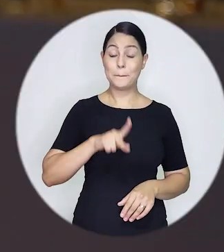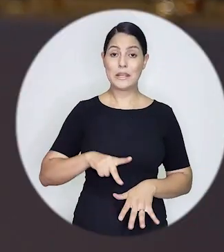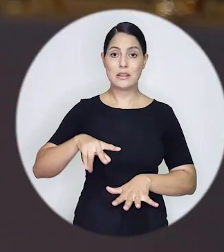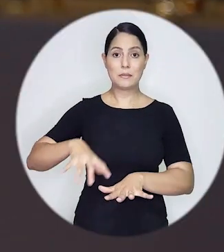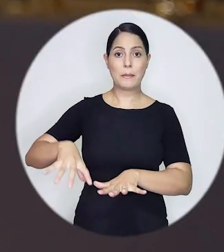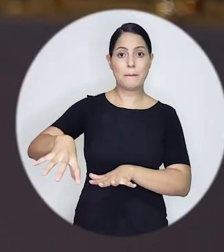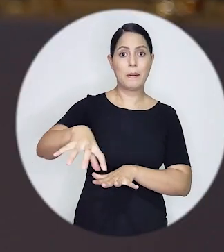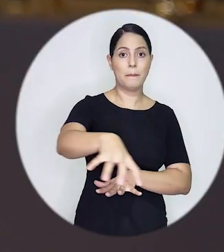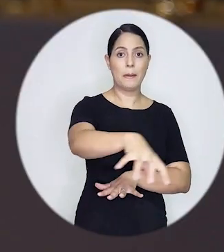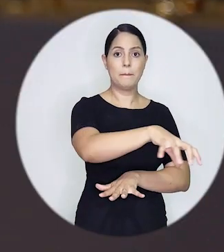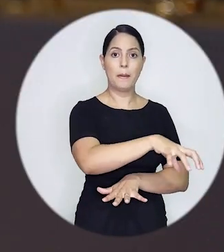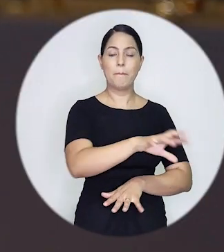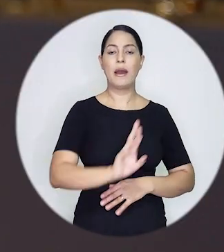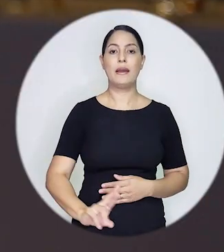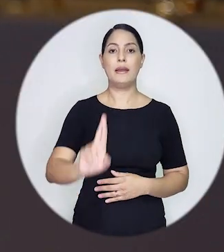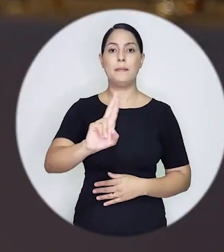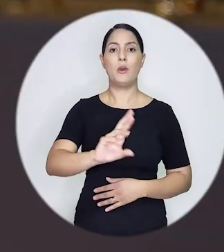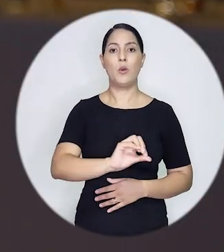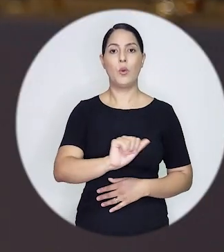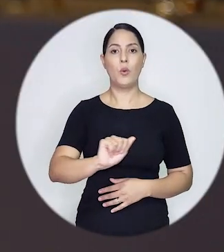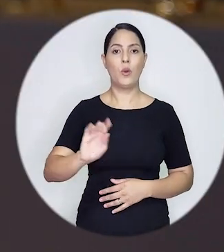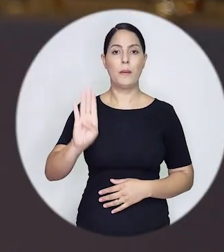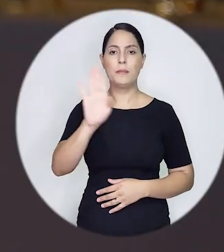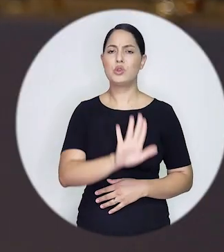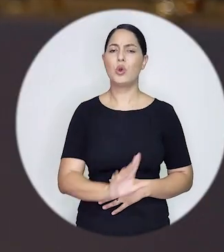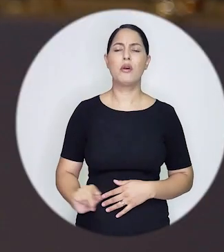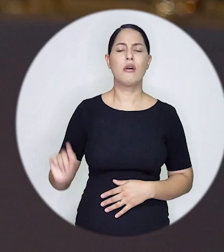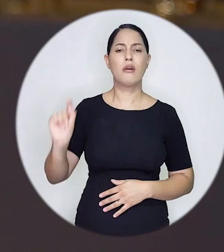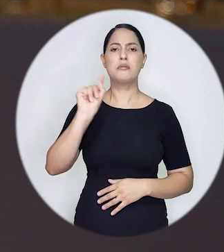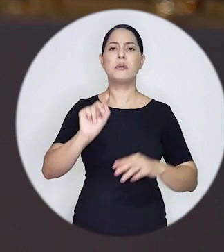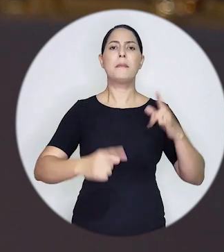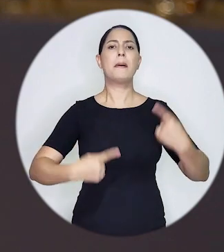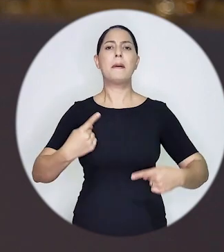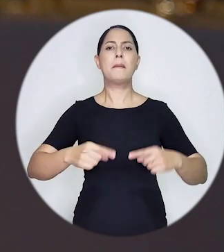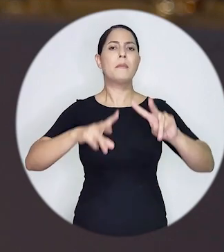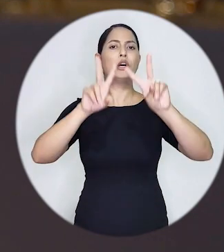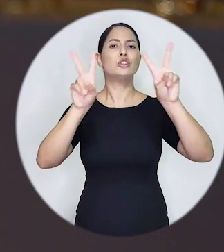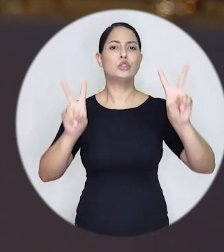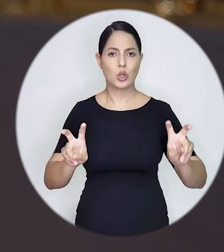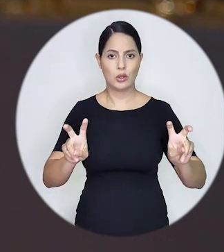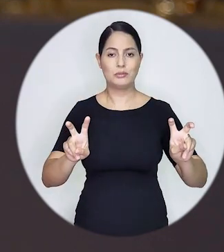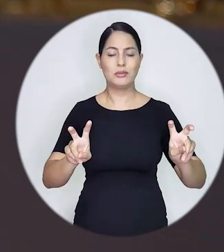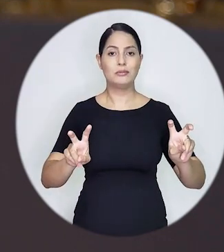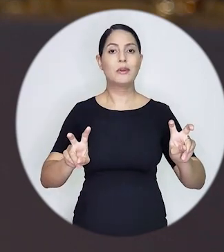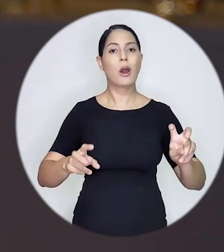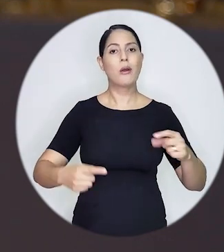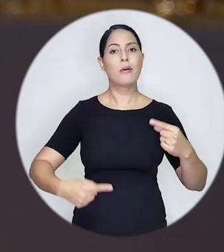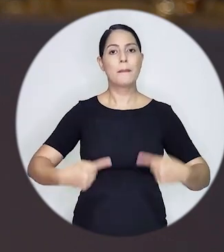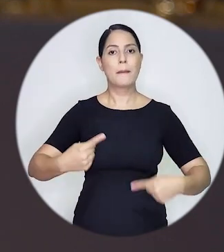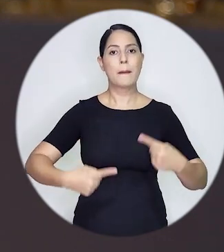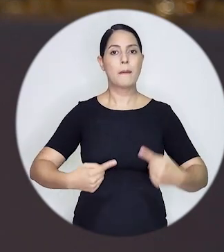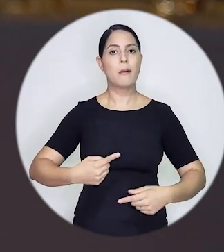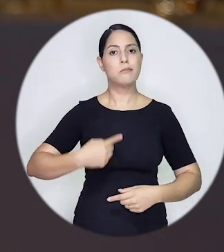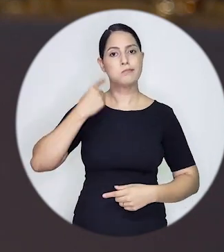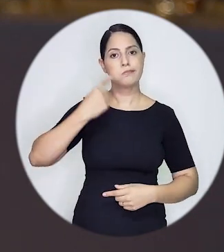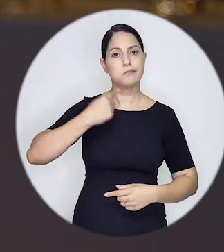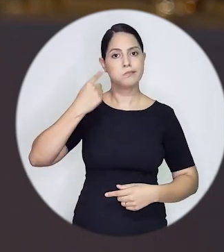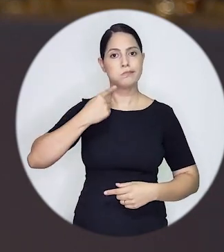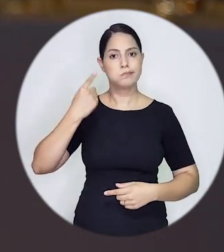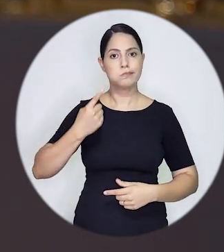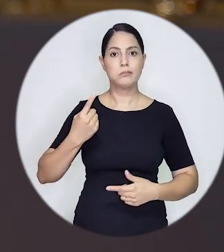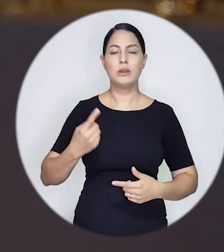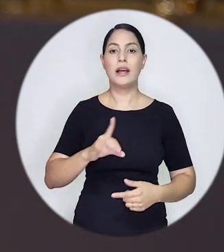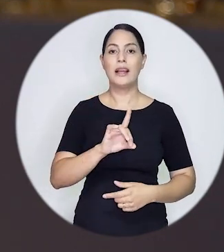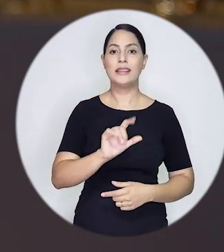Presidentes de seccionais e representantes da OAB Nacional debateram acerca da regulamentação da advocacia dativa